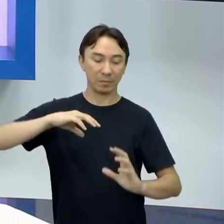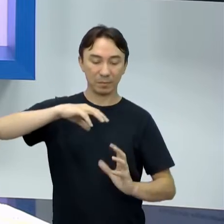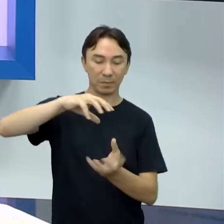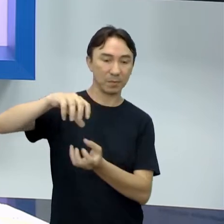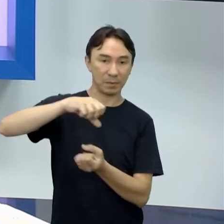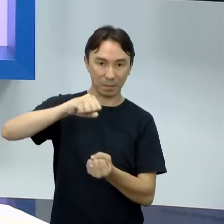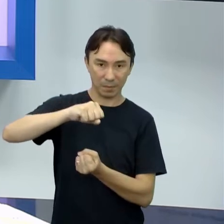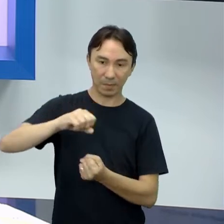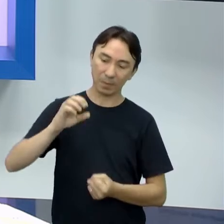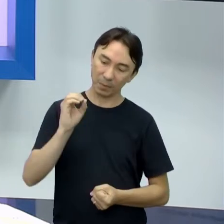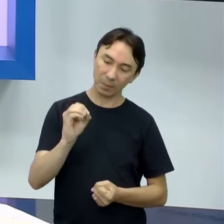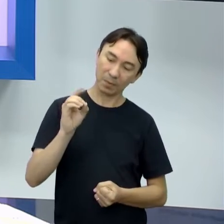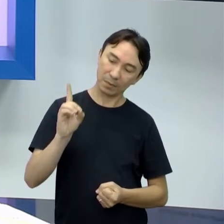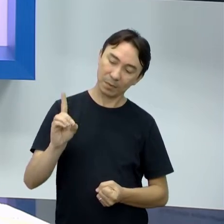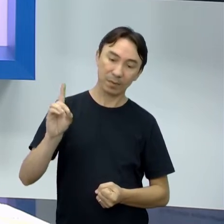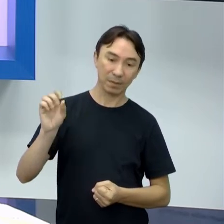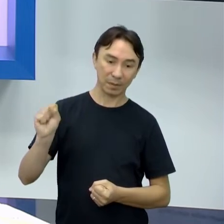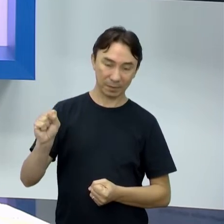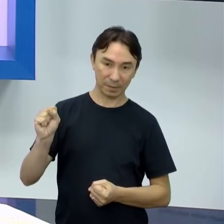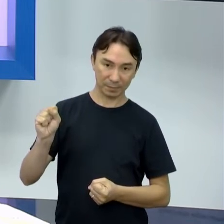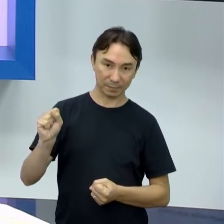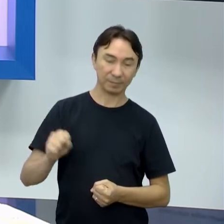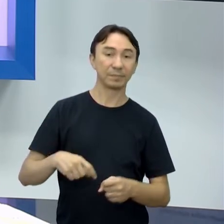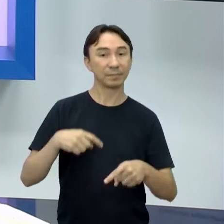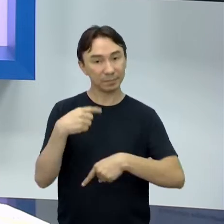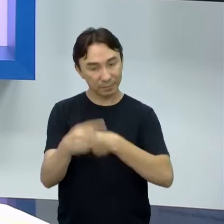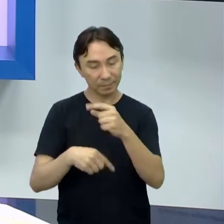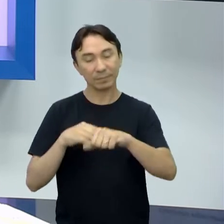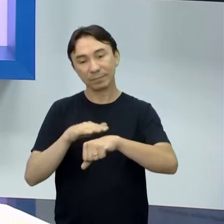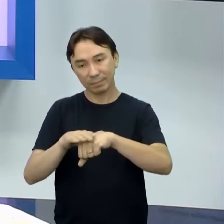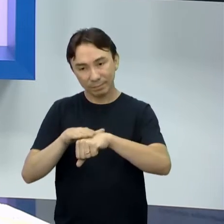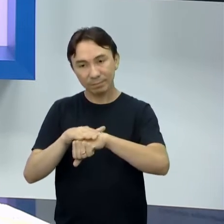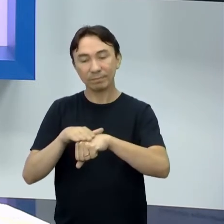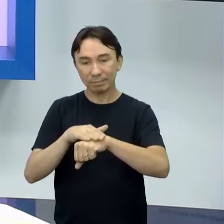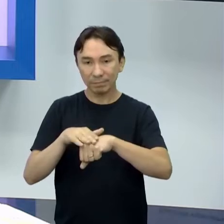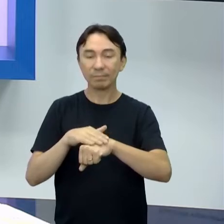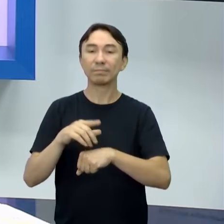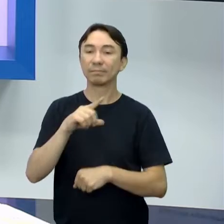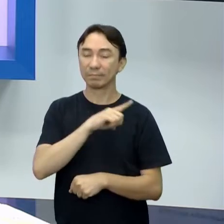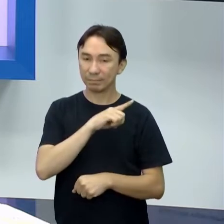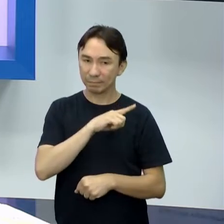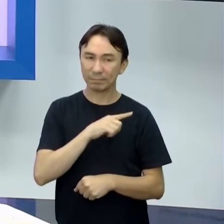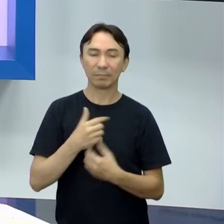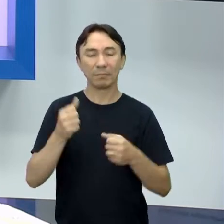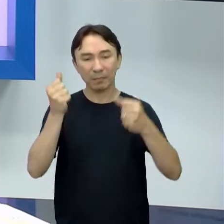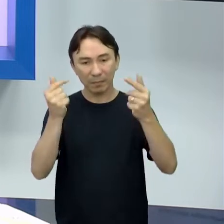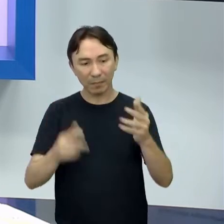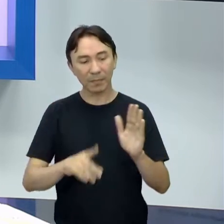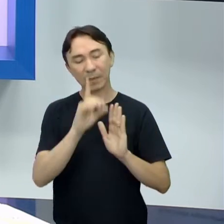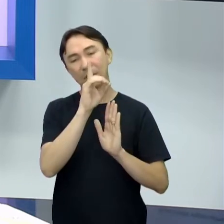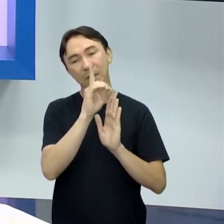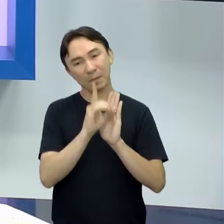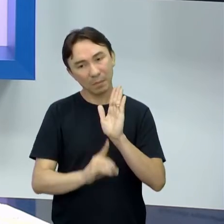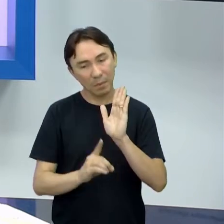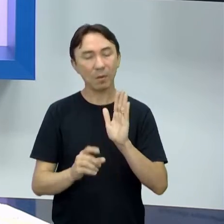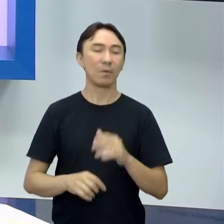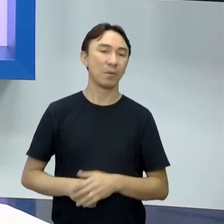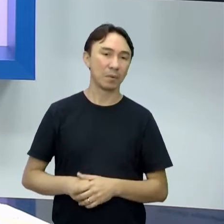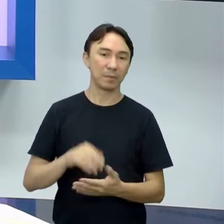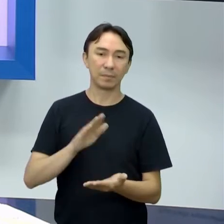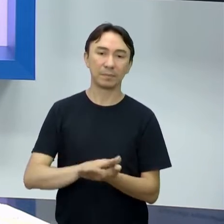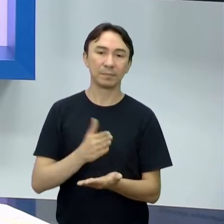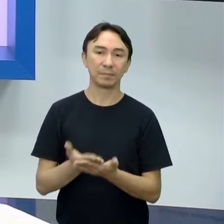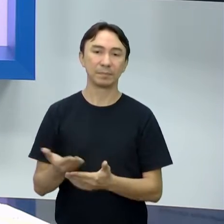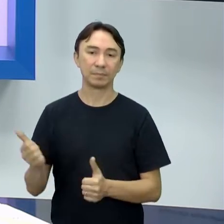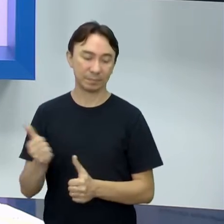começar a buscar, porque a gente vai conversar bacana sobre questão dos direitos, sobre as questões